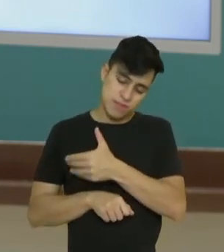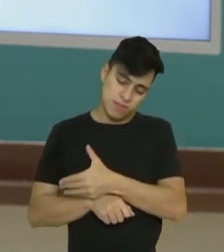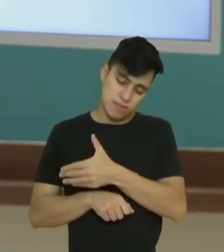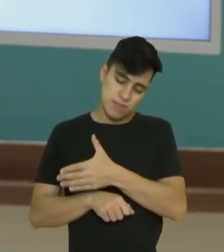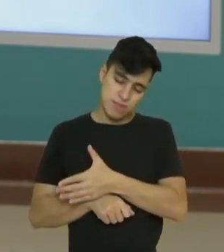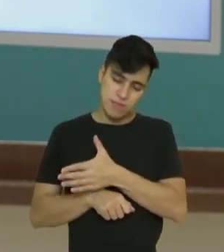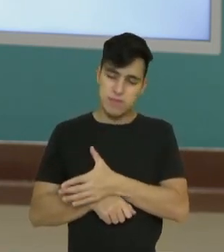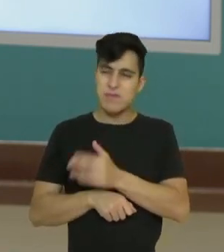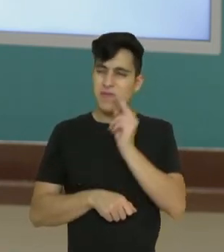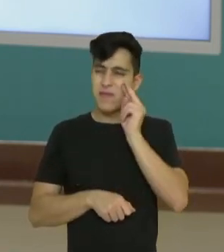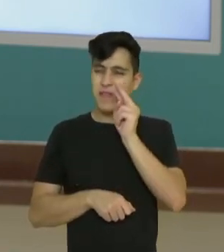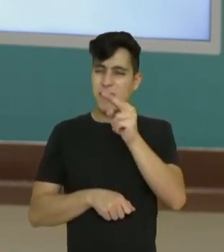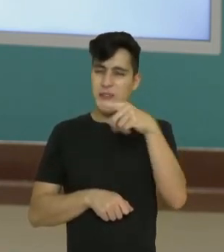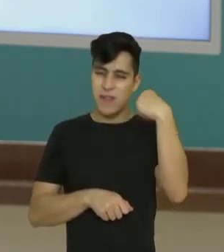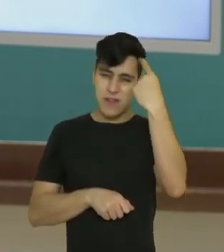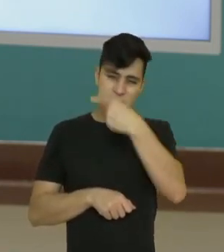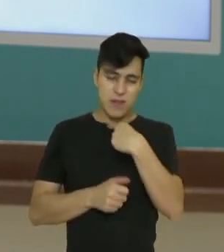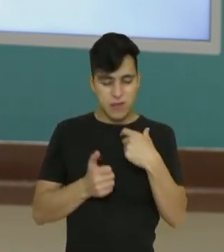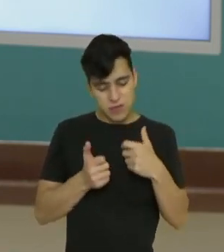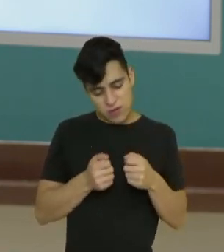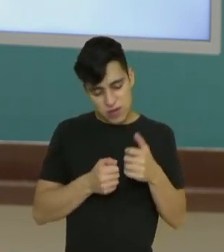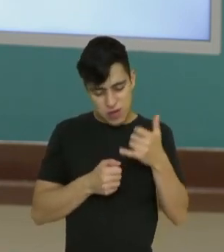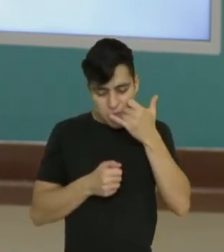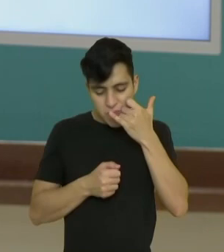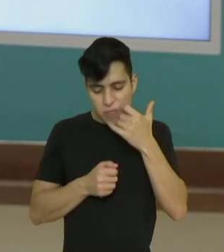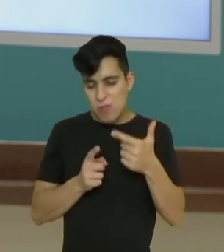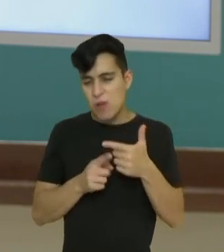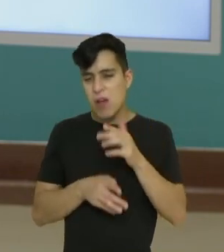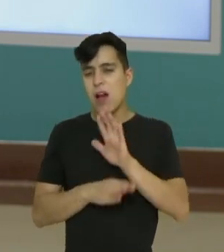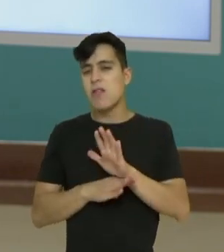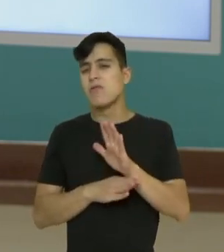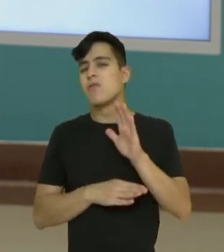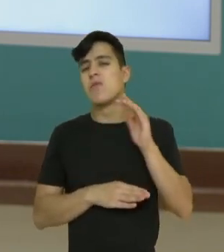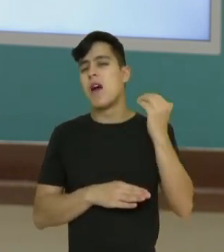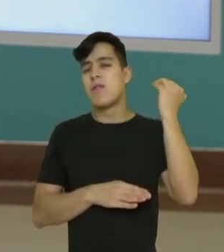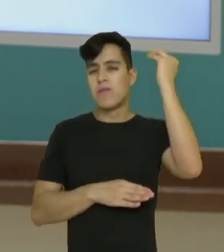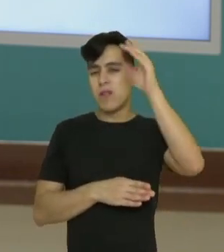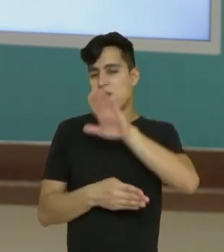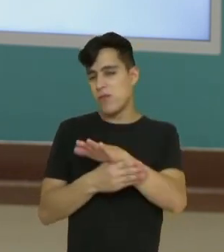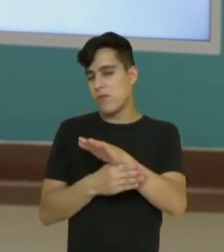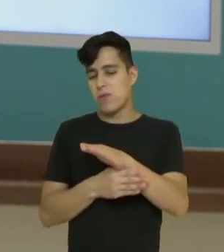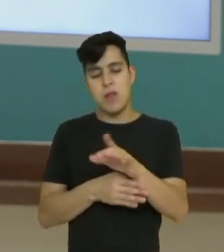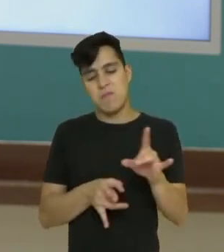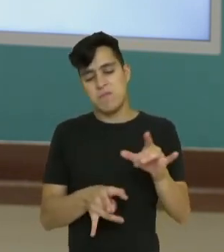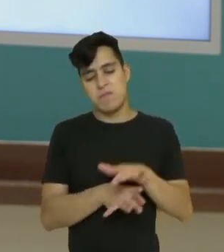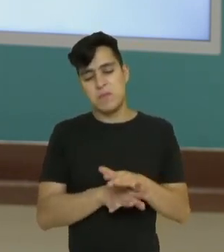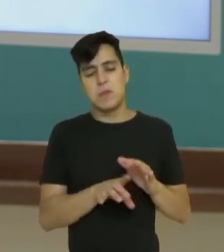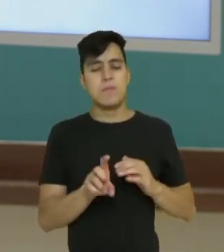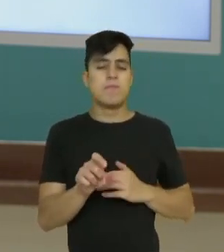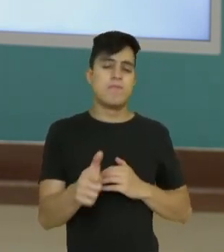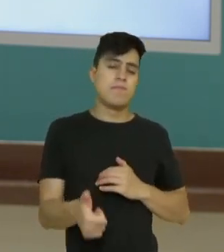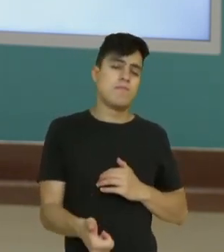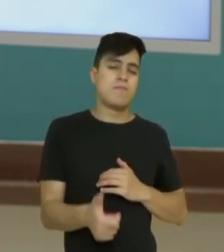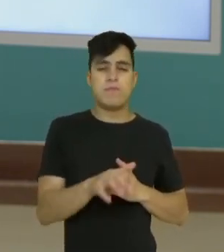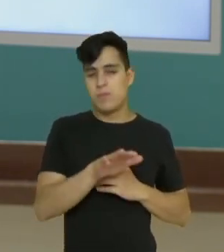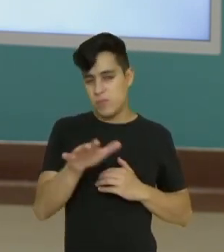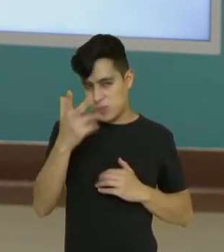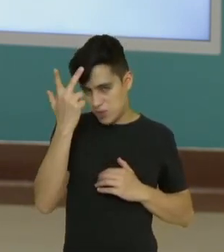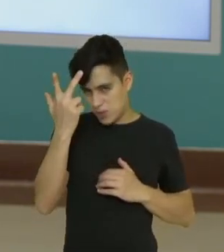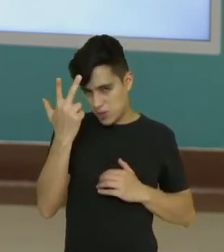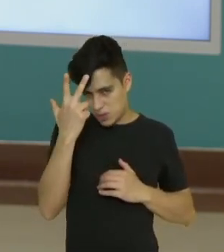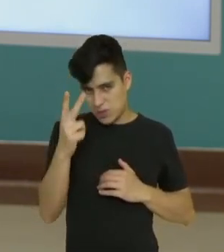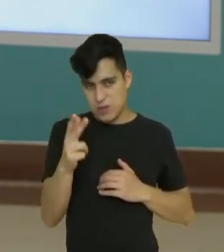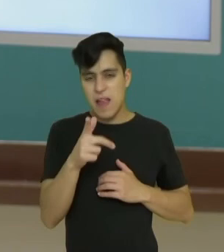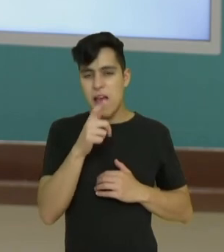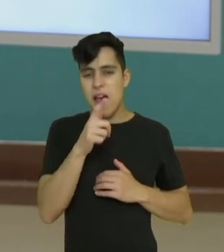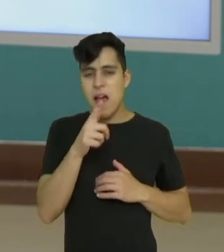num relógio, no seu celular ou com o auxílio de um adulto, já está cozido. Desliga o fogo, né?